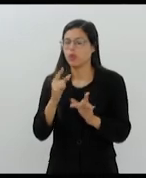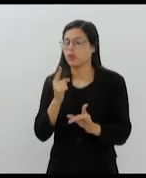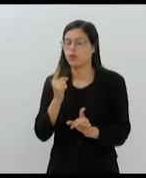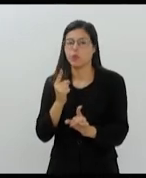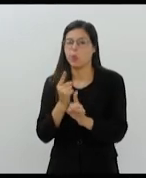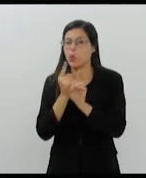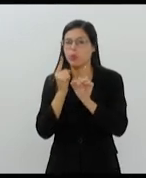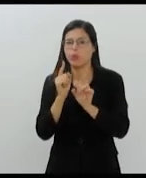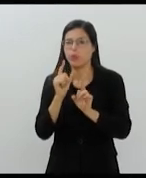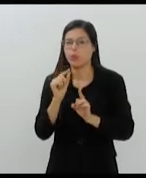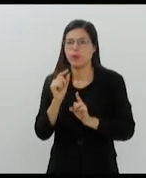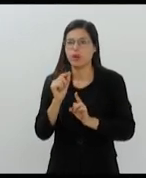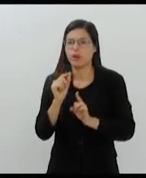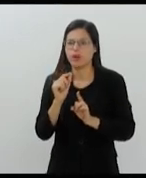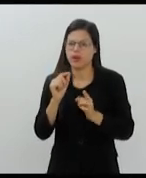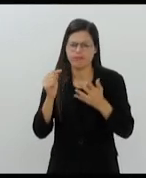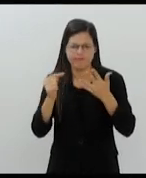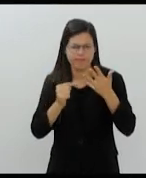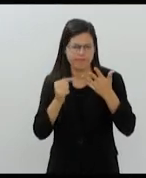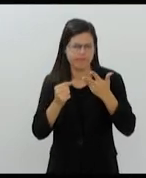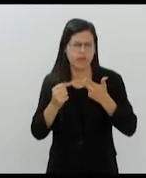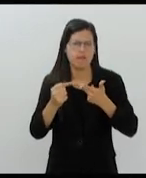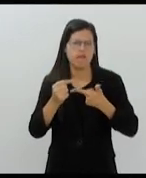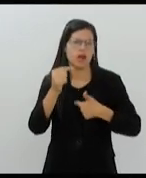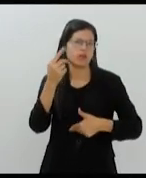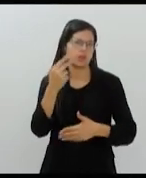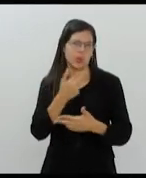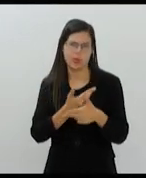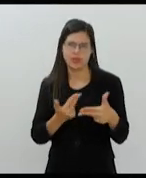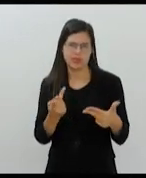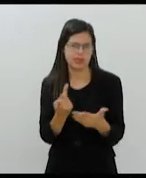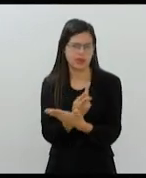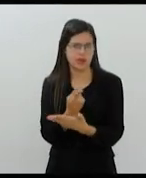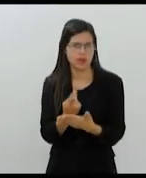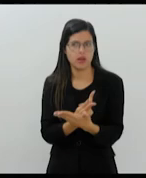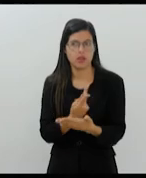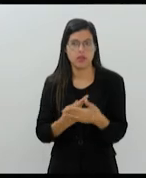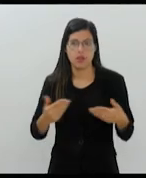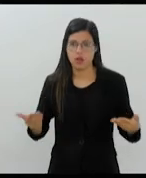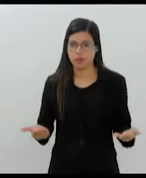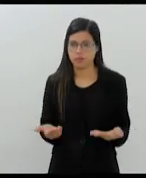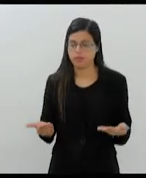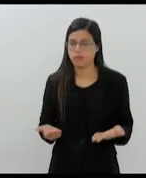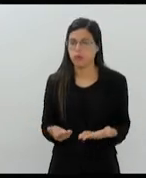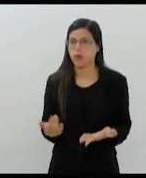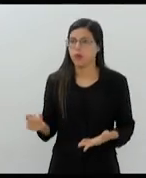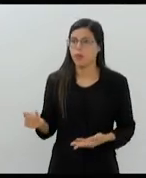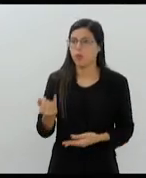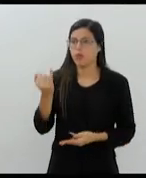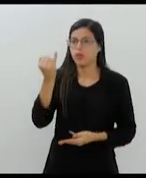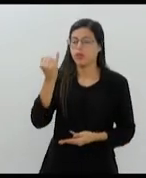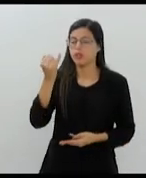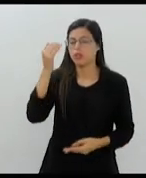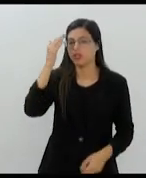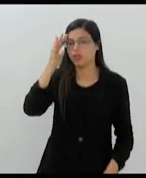encontrou uma série de irregularidades. Agora é fundamental